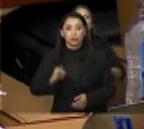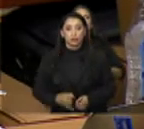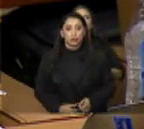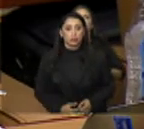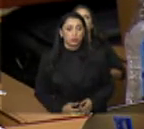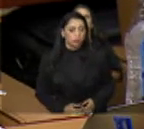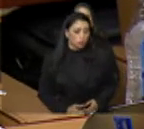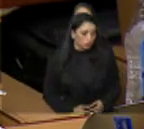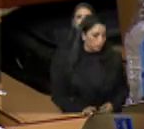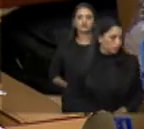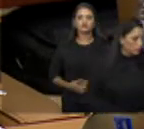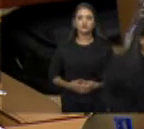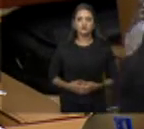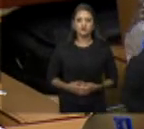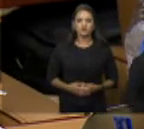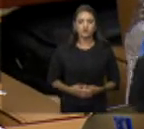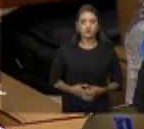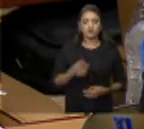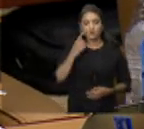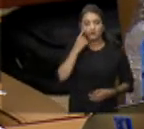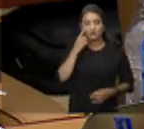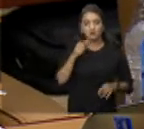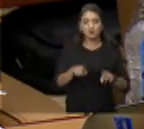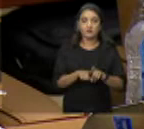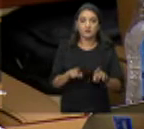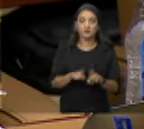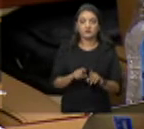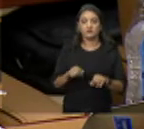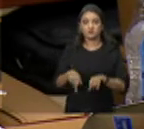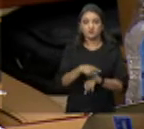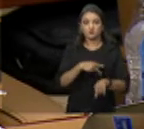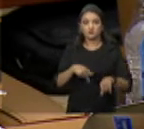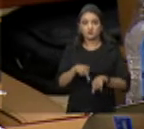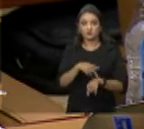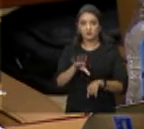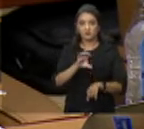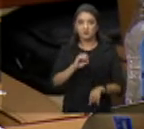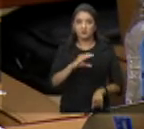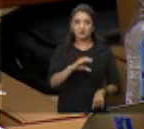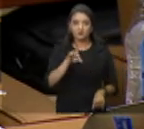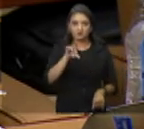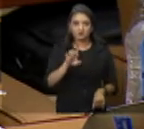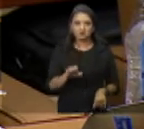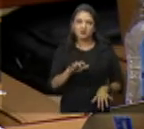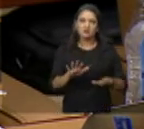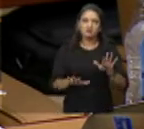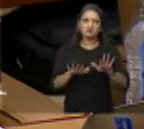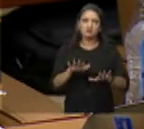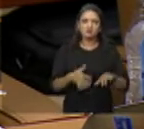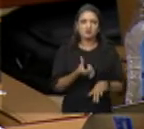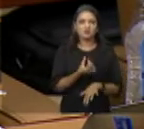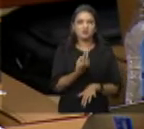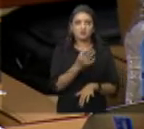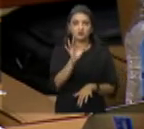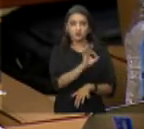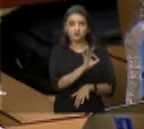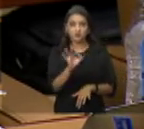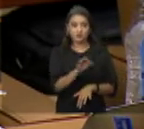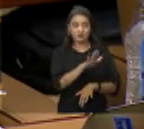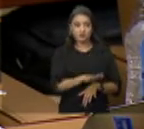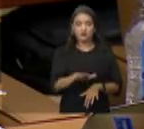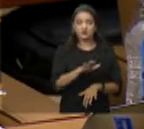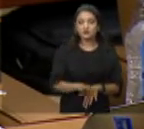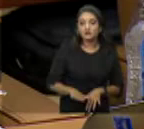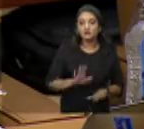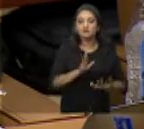apurei é que a média nos países da ocde é de 62% de crianças